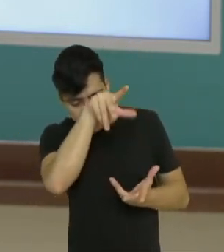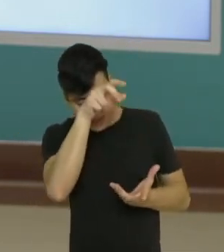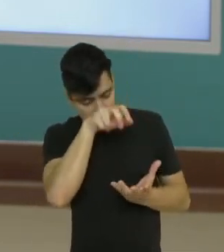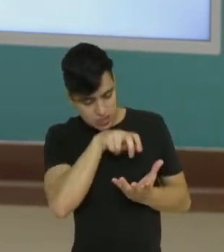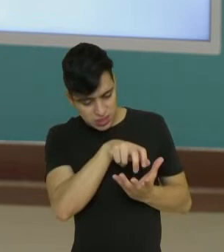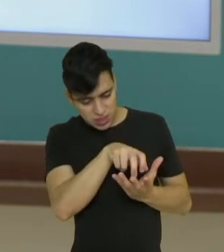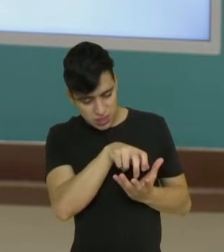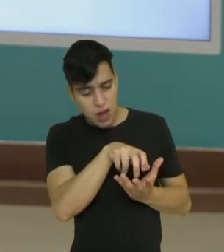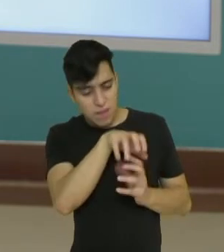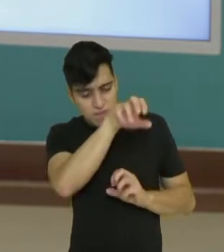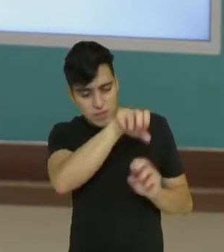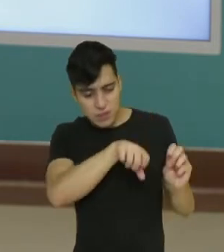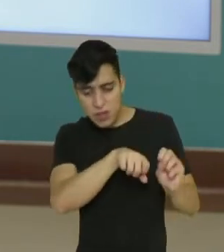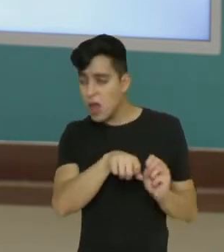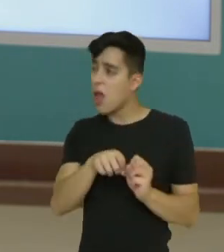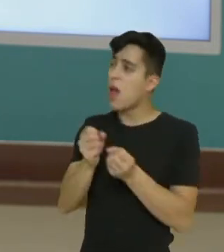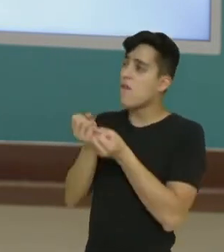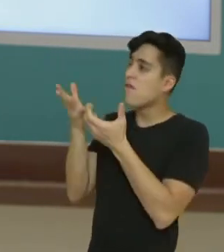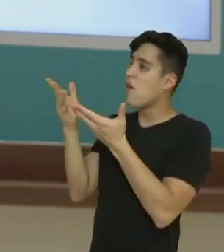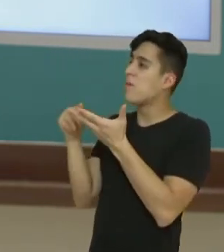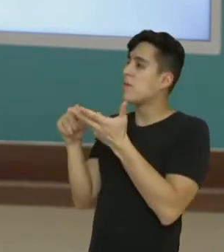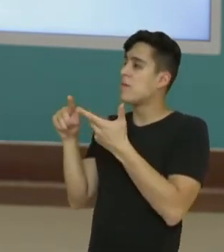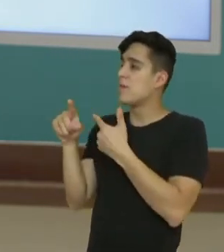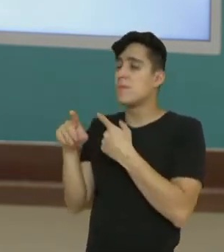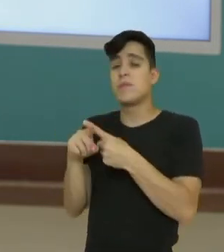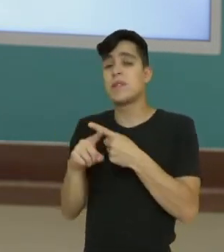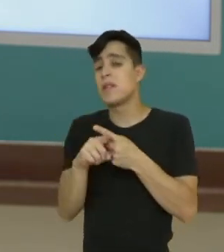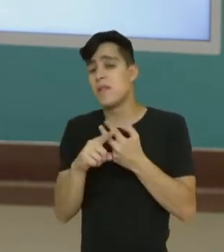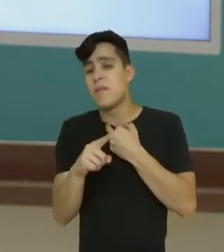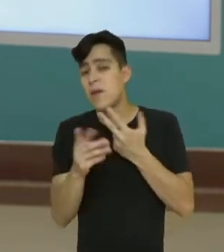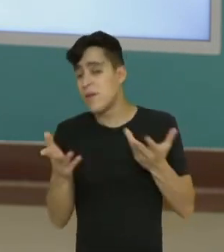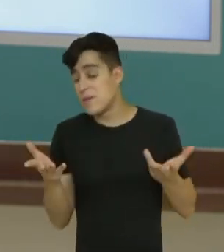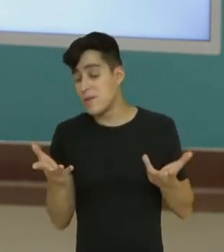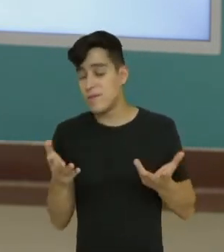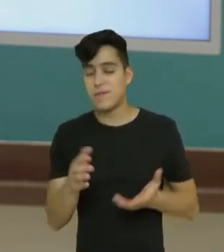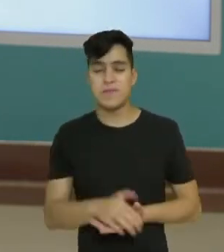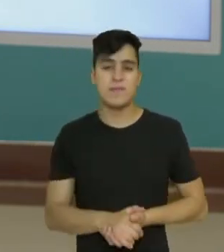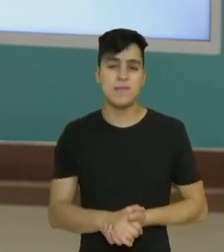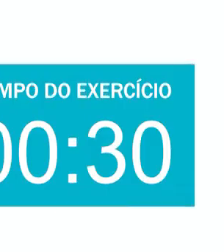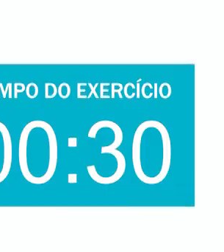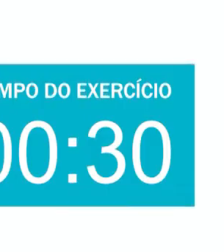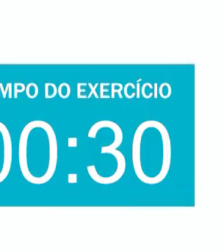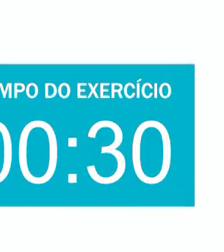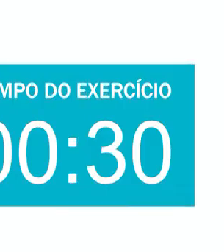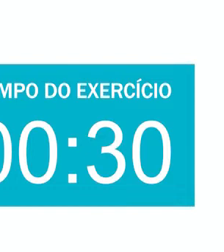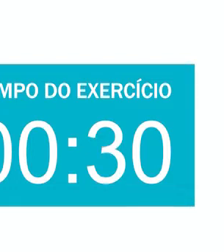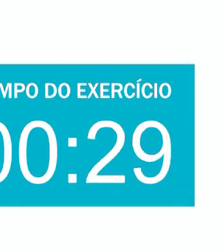e trazer informações para contar para vocês? Eu vou dar um tempinho e eu já retorno.